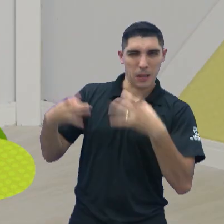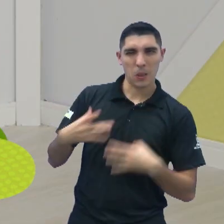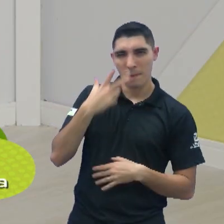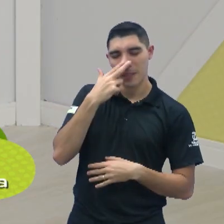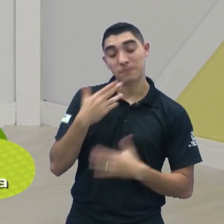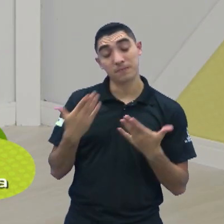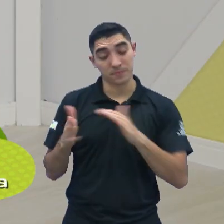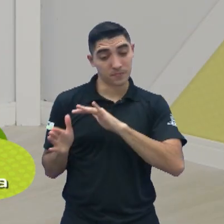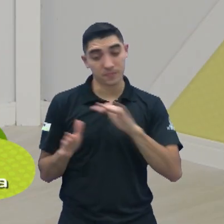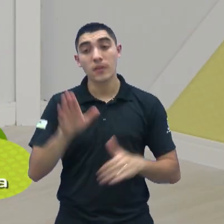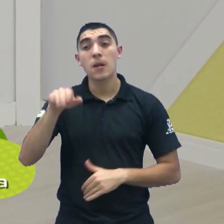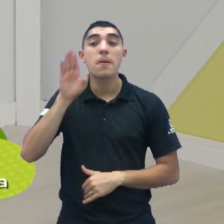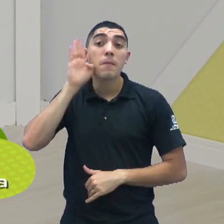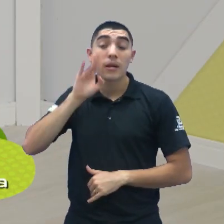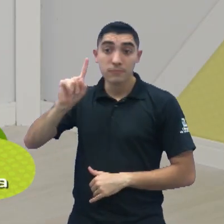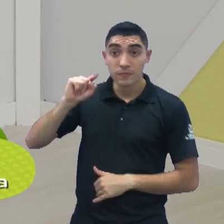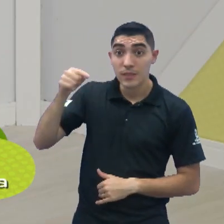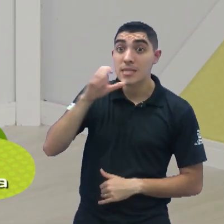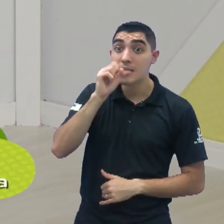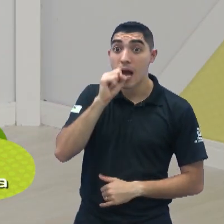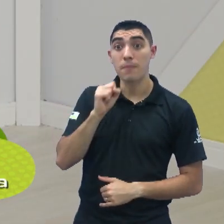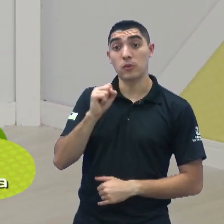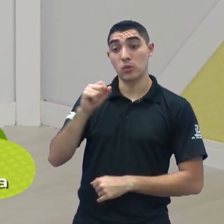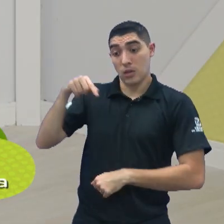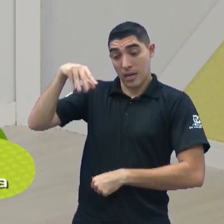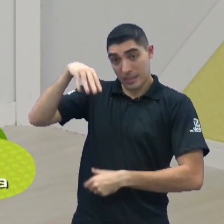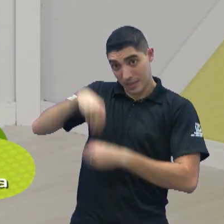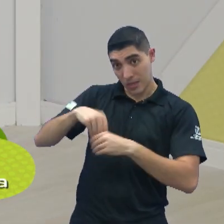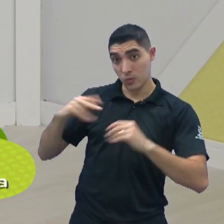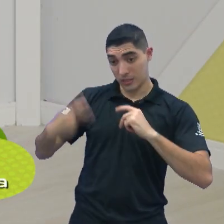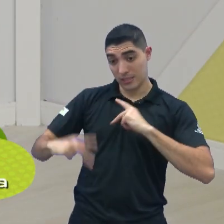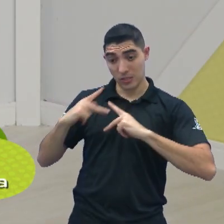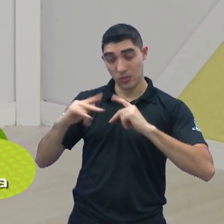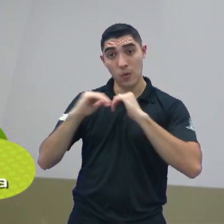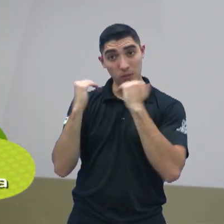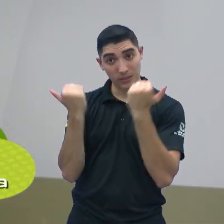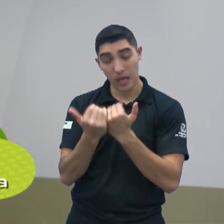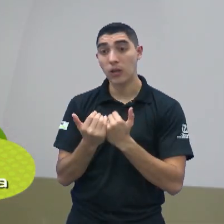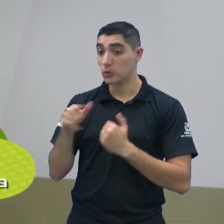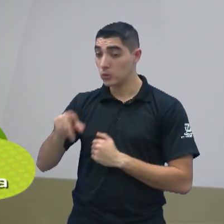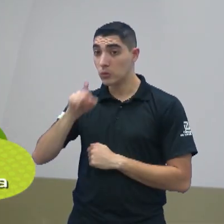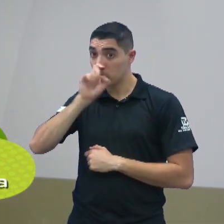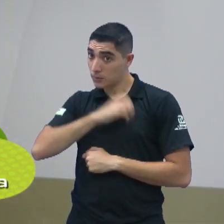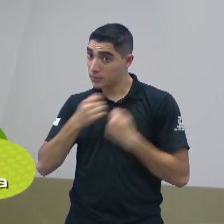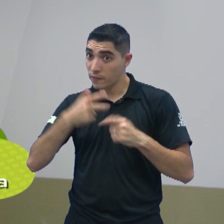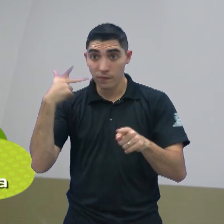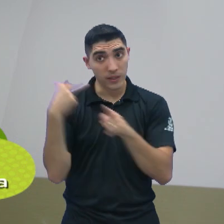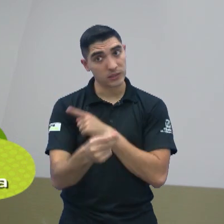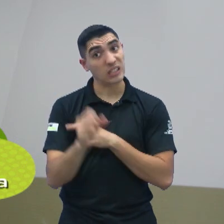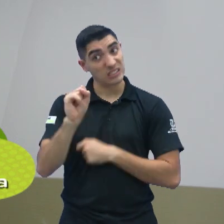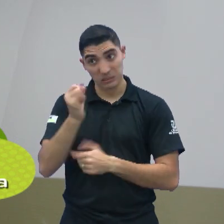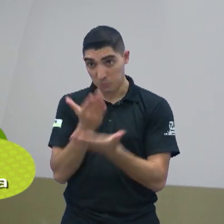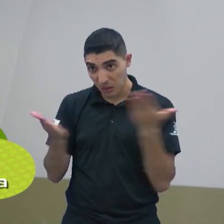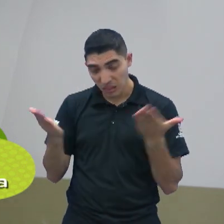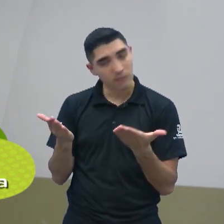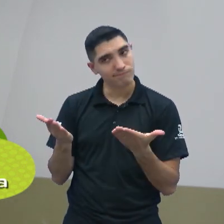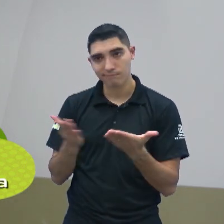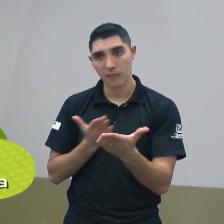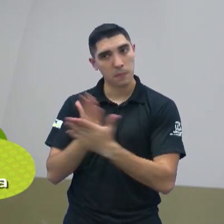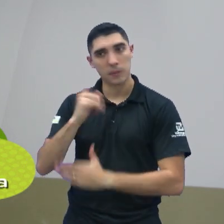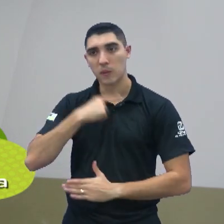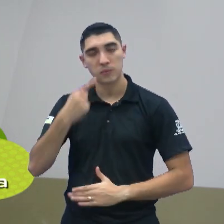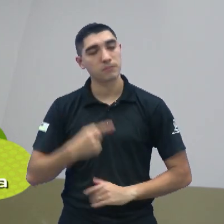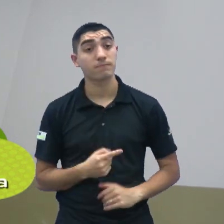da tarde, estádio Martins Pereira, vencer ou vencer, o São José senão vai parar na Copa Paulista. Vieira, vai ser um jogão. O São José ele